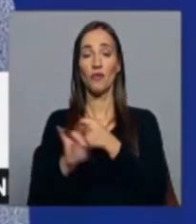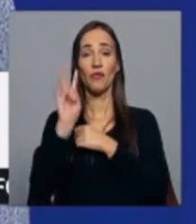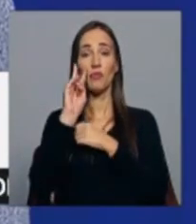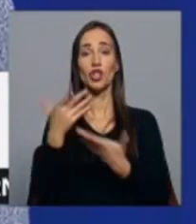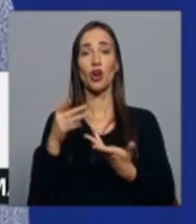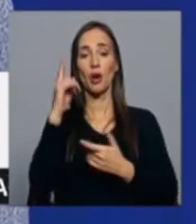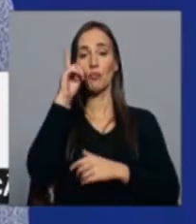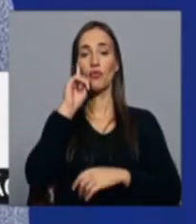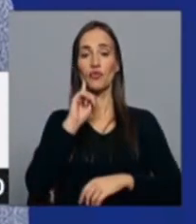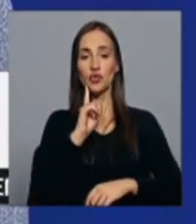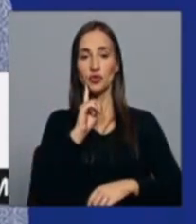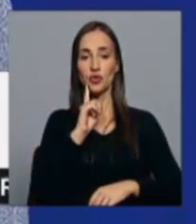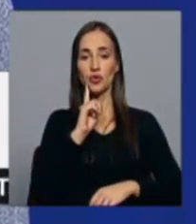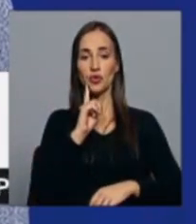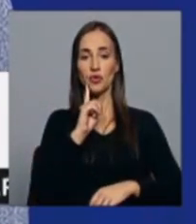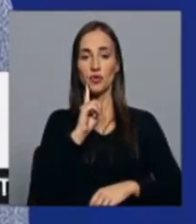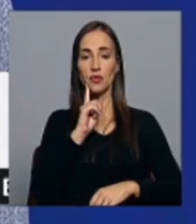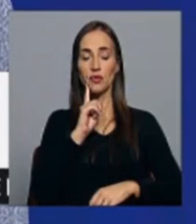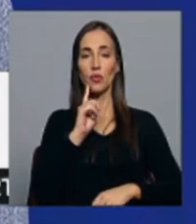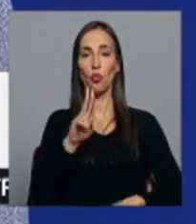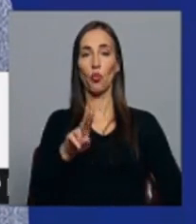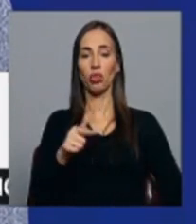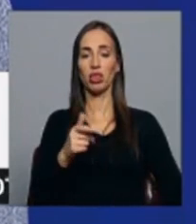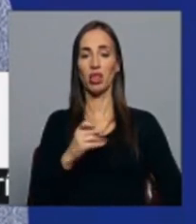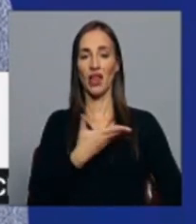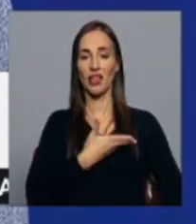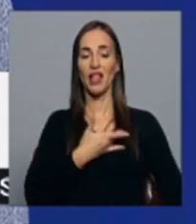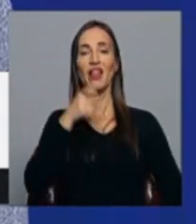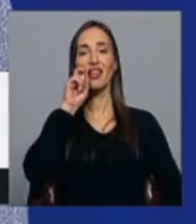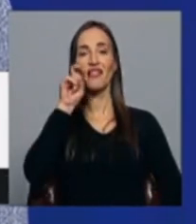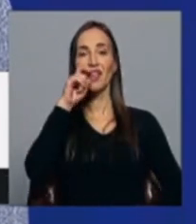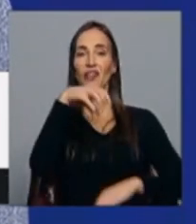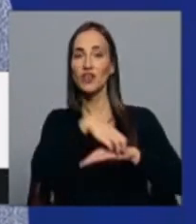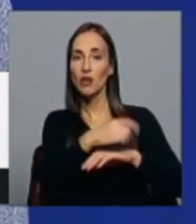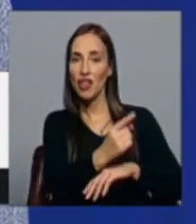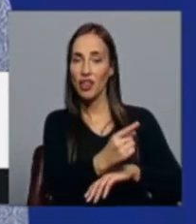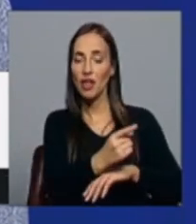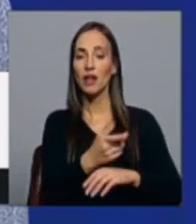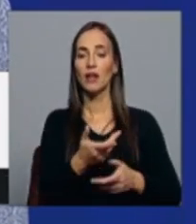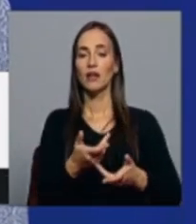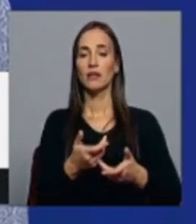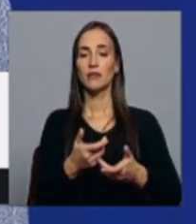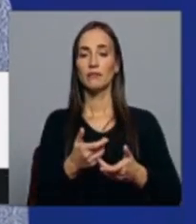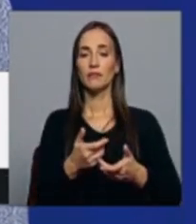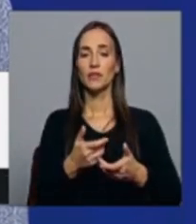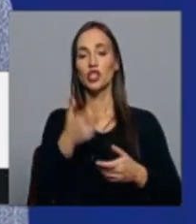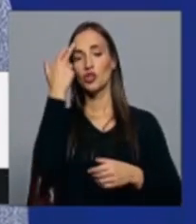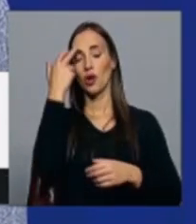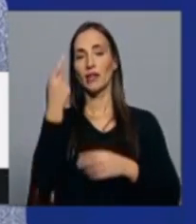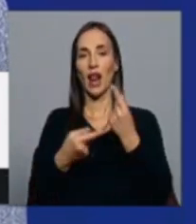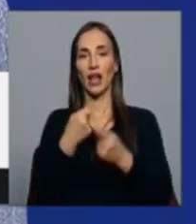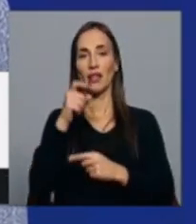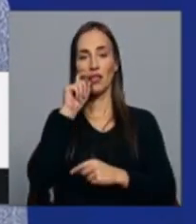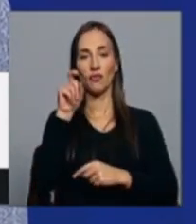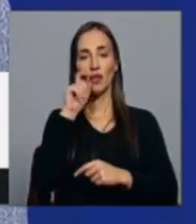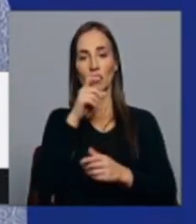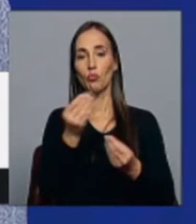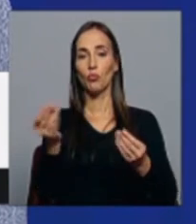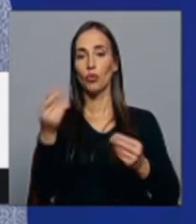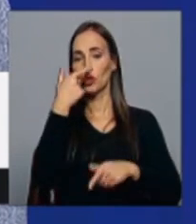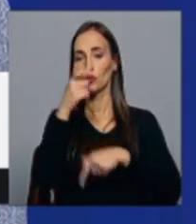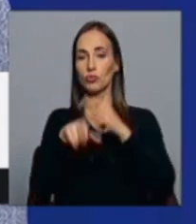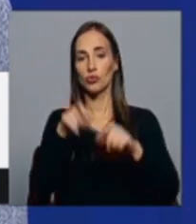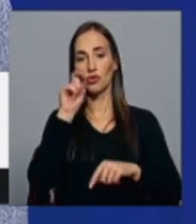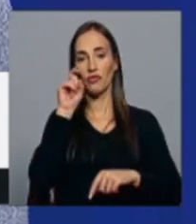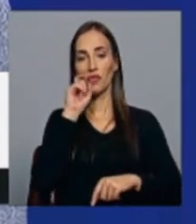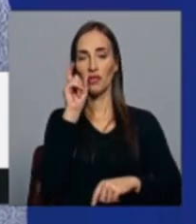mil assim vamos lá abrir o que uma pessoa de lutar que ofenda o e felizmente que alguém o defendia porque não era assim tanta gente infelizmente